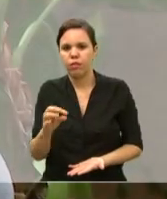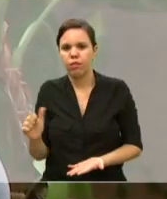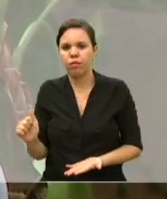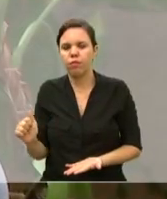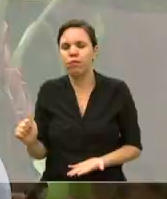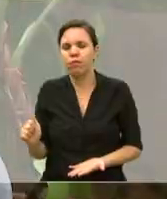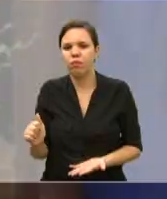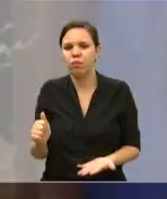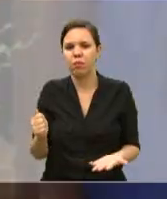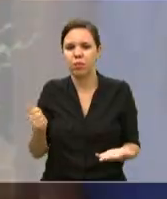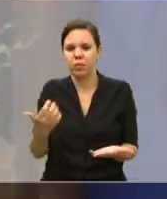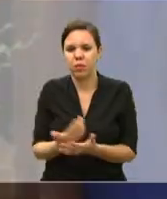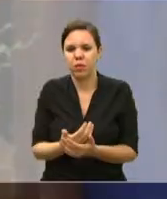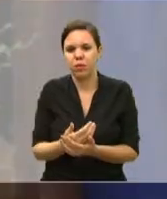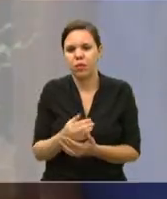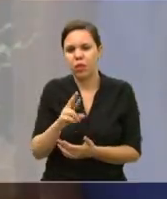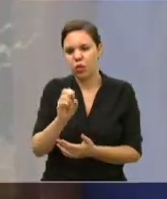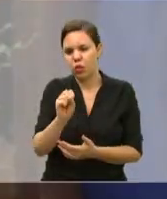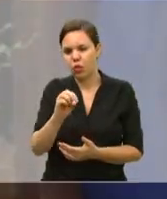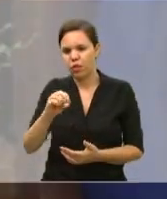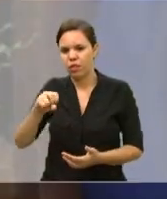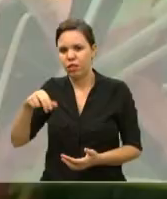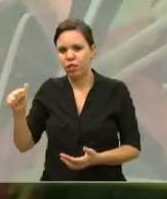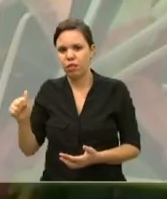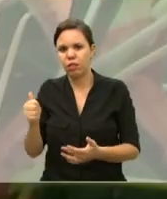bem. Como é que nasceu essa metodologia?